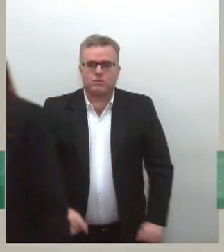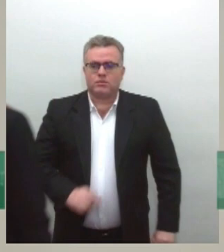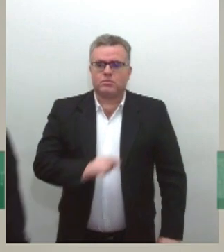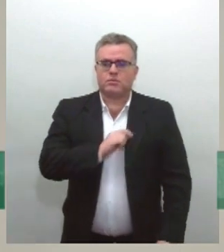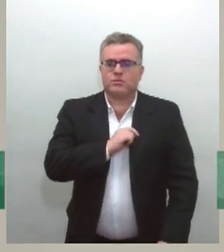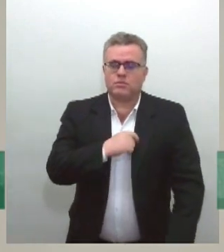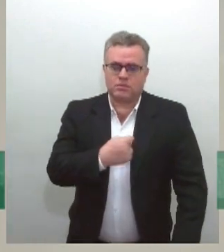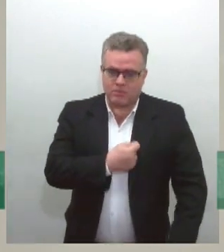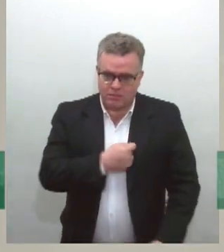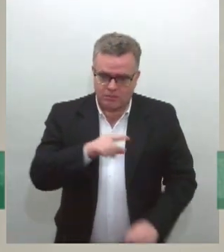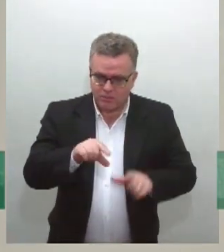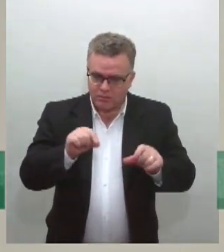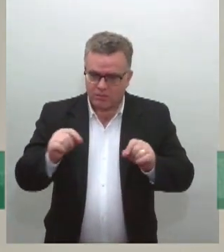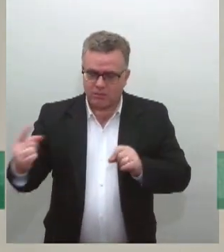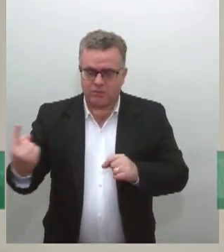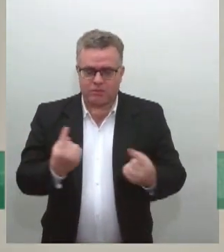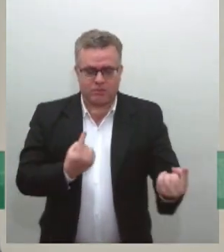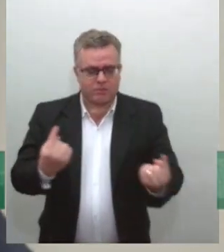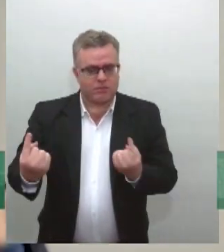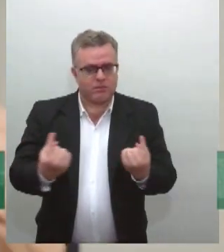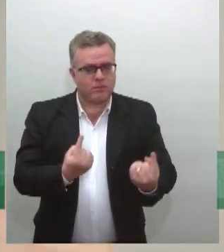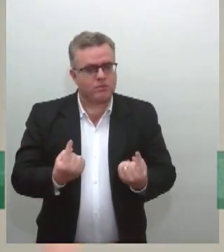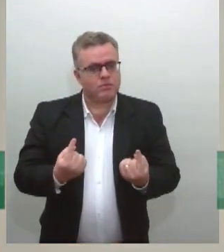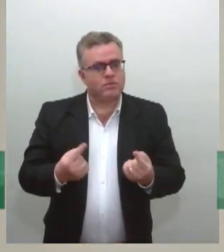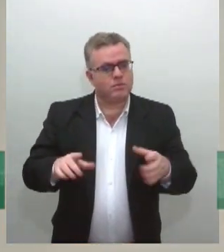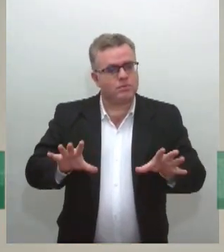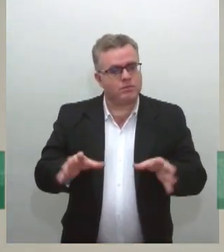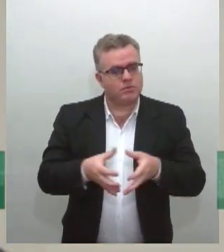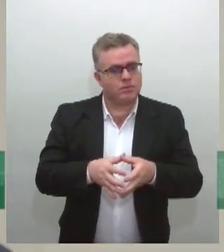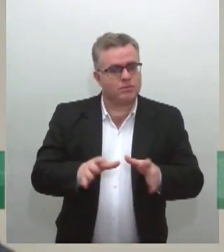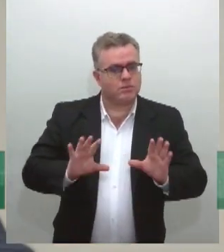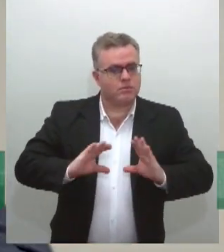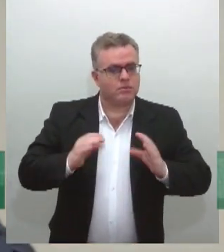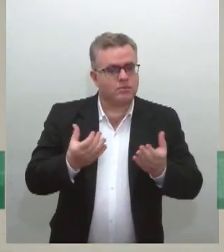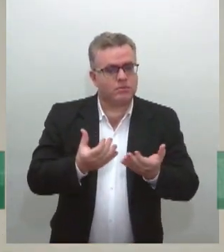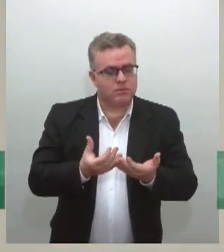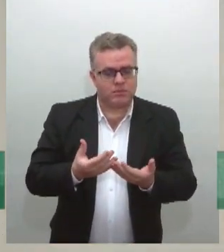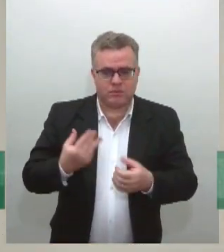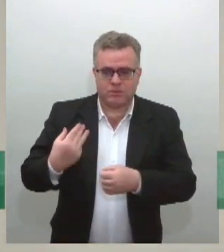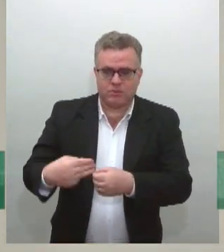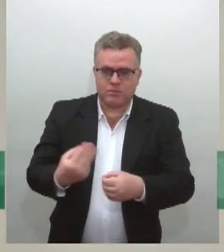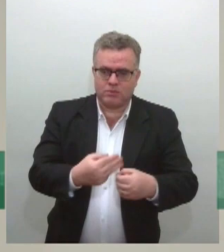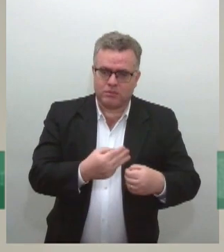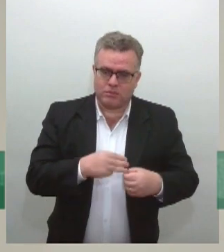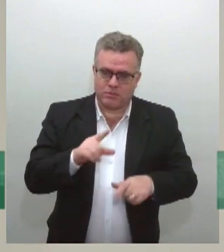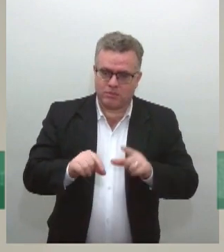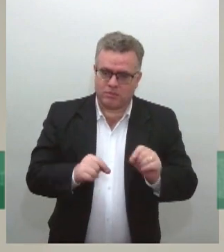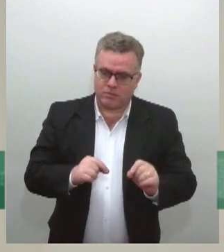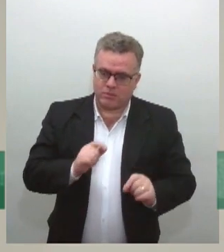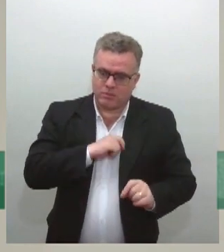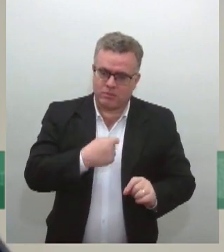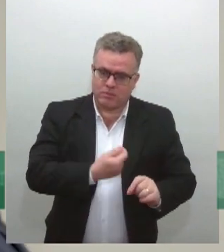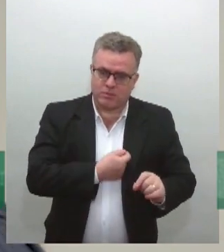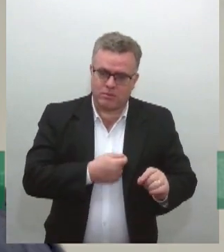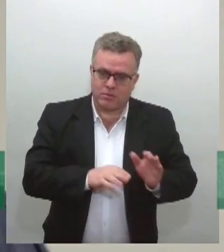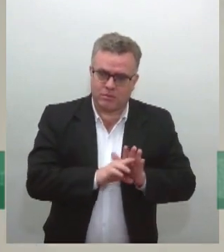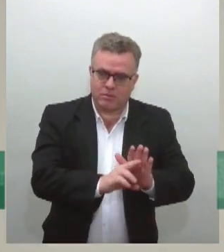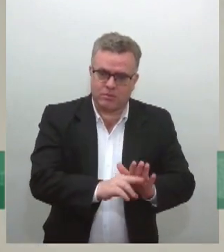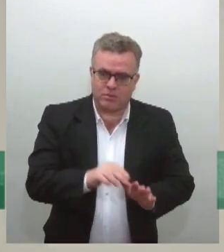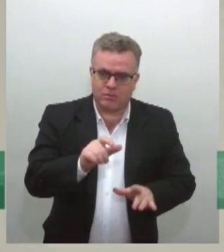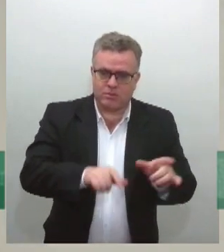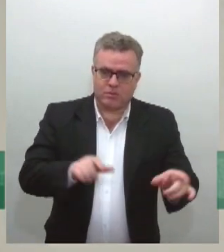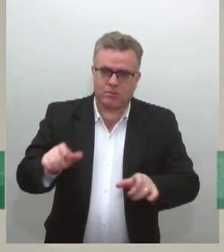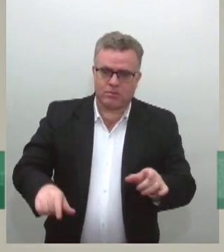para participar de conferências municipais, que escolhem delegados para uma conferência estadual, e